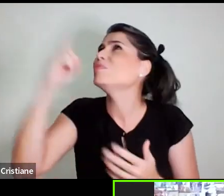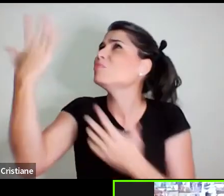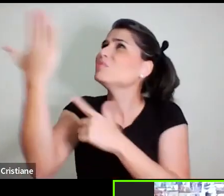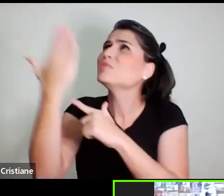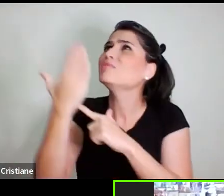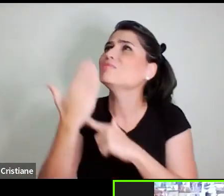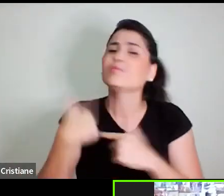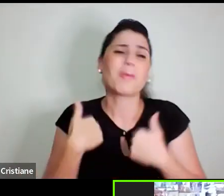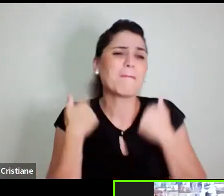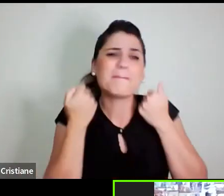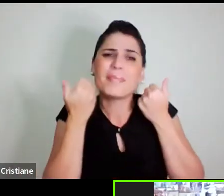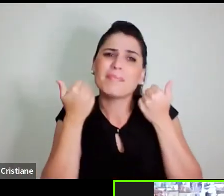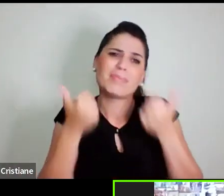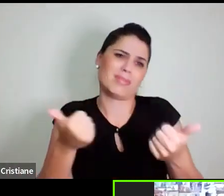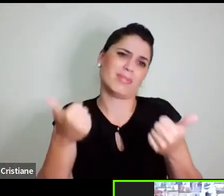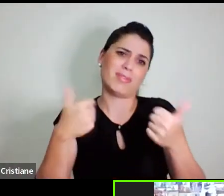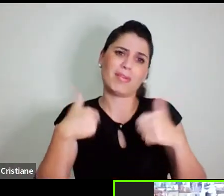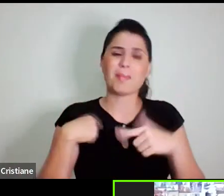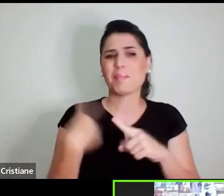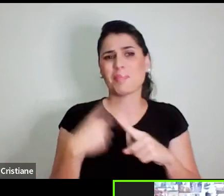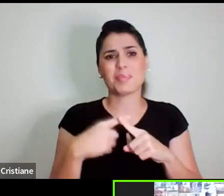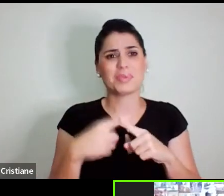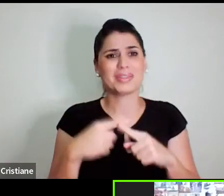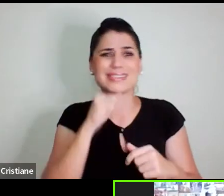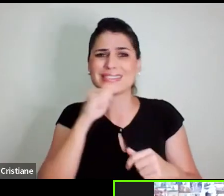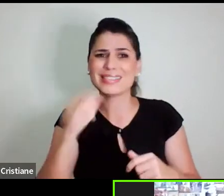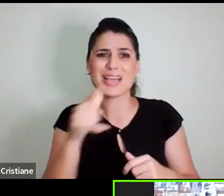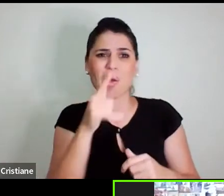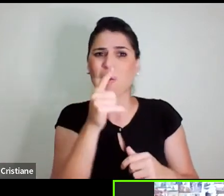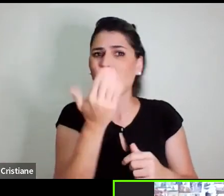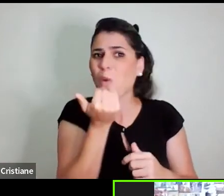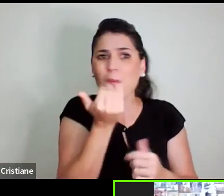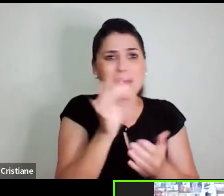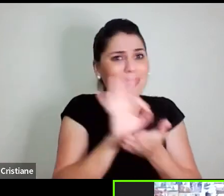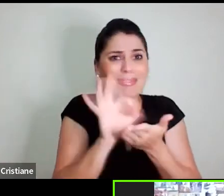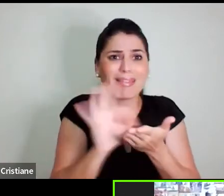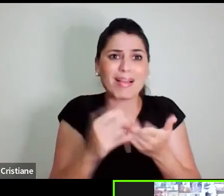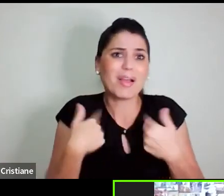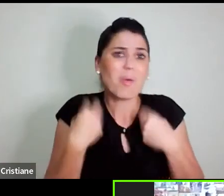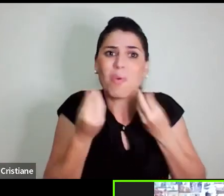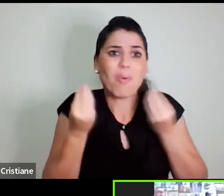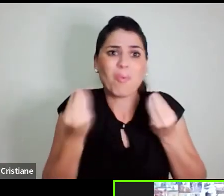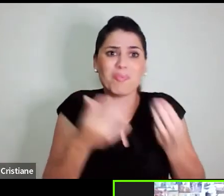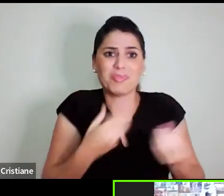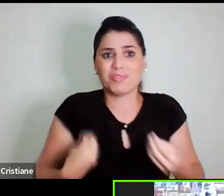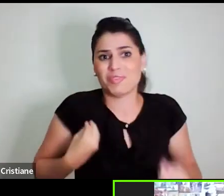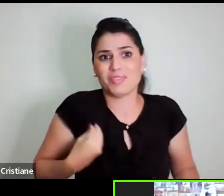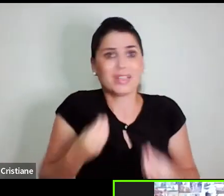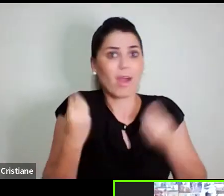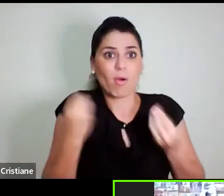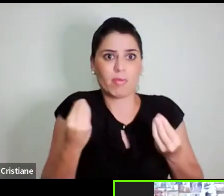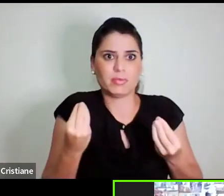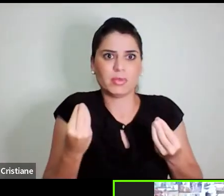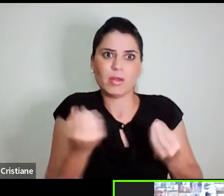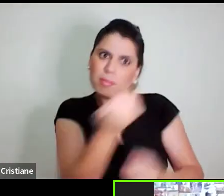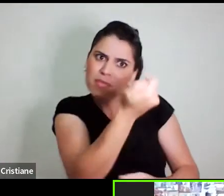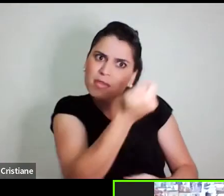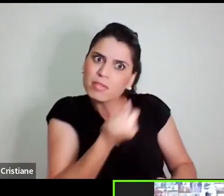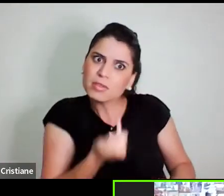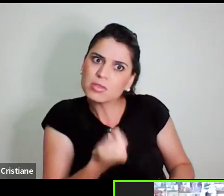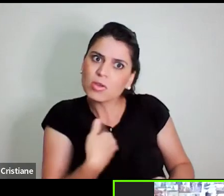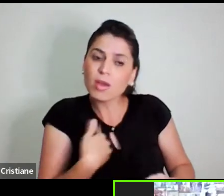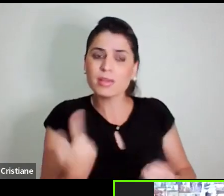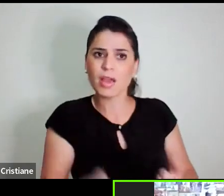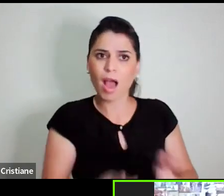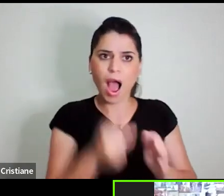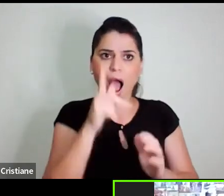vou conseguir viver. Então, quando eu comecei a ouvir o que essa água poderia fazer na vida de uma pessoa como eu,